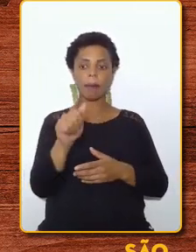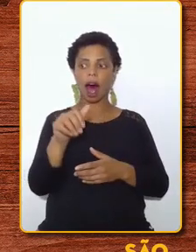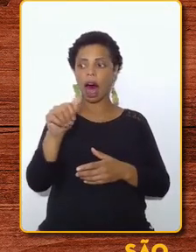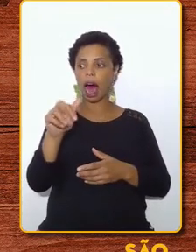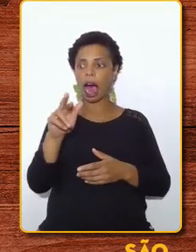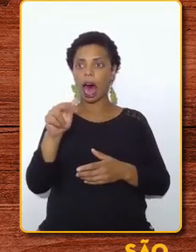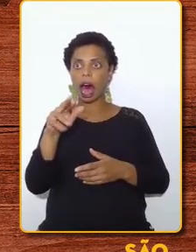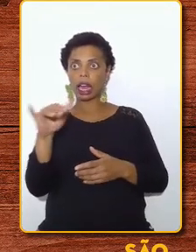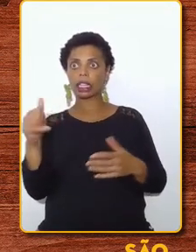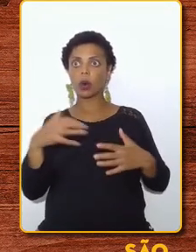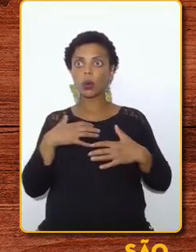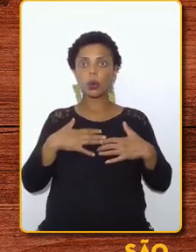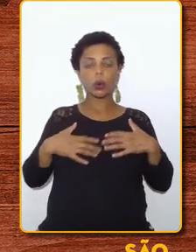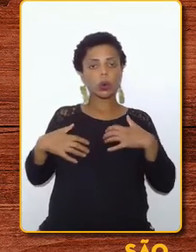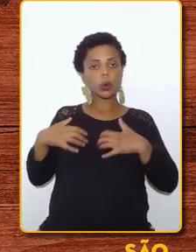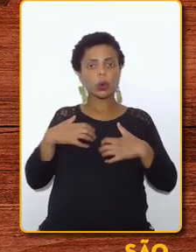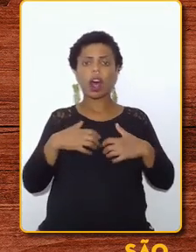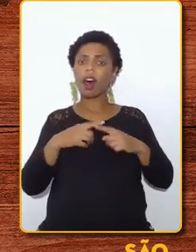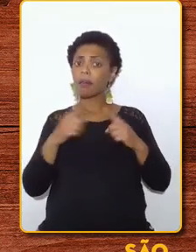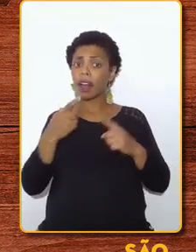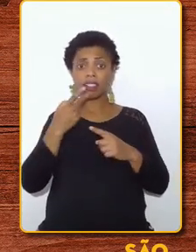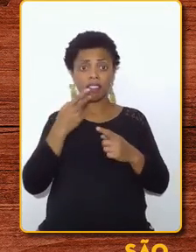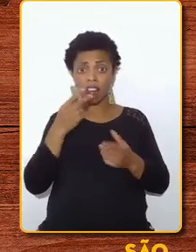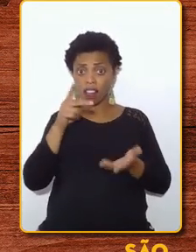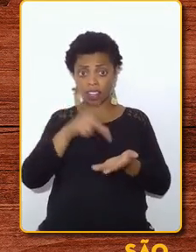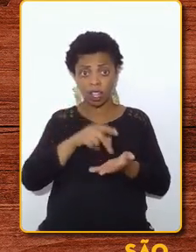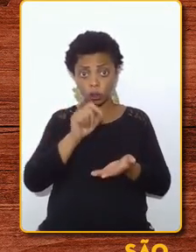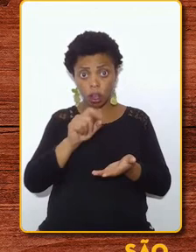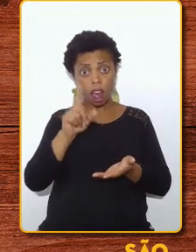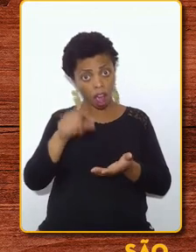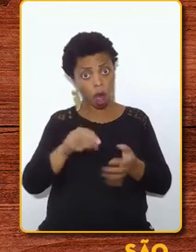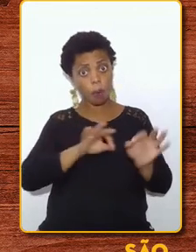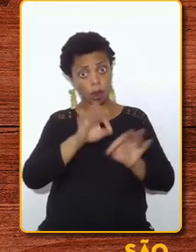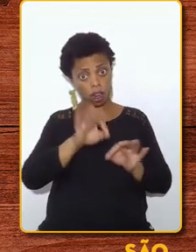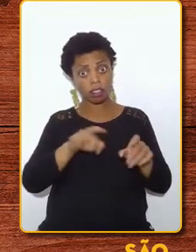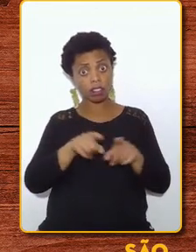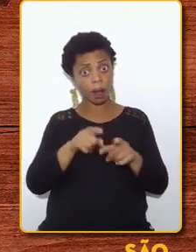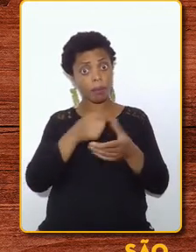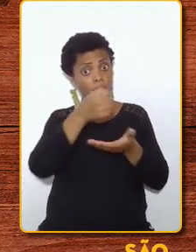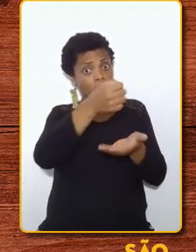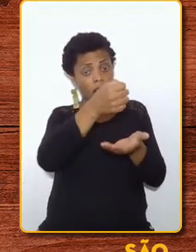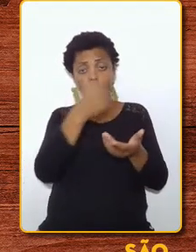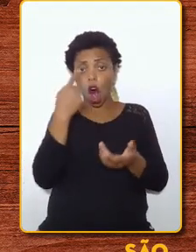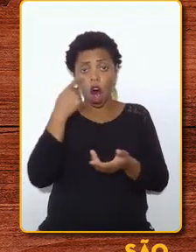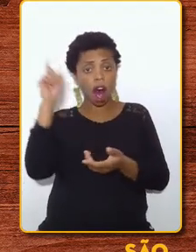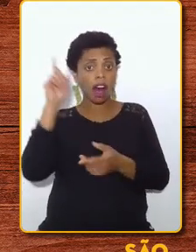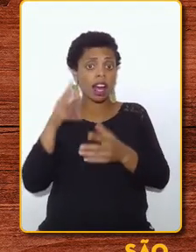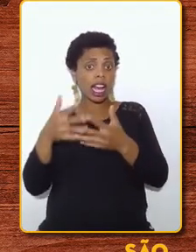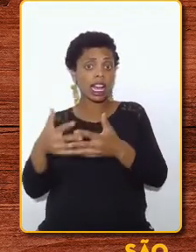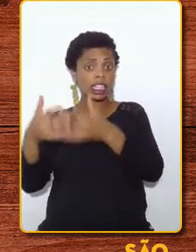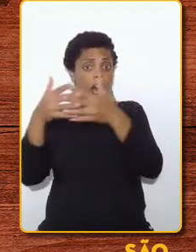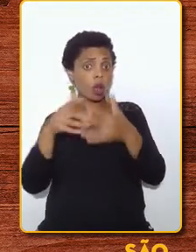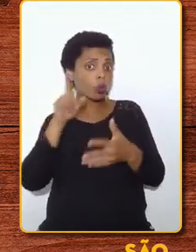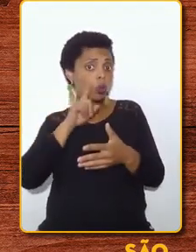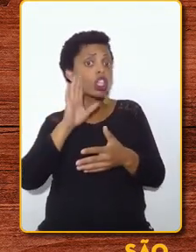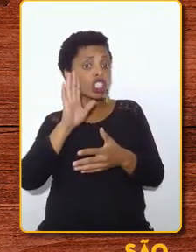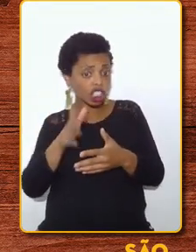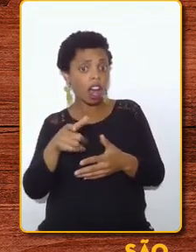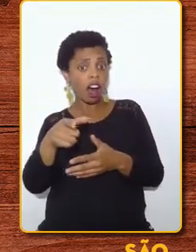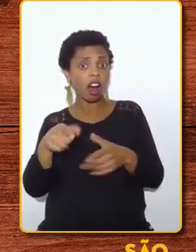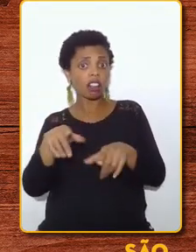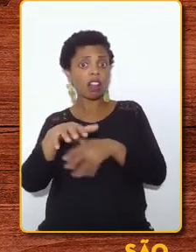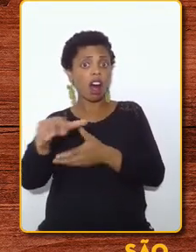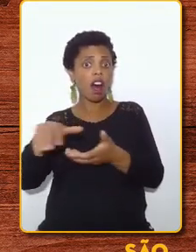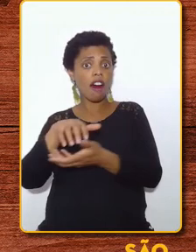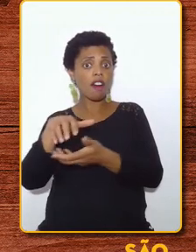é uma organização também do capitalismo. Estados Unidos fez reforma agrária, e a reforma agrária reivindicada aqui,